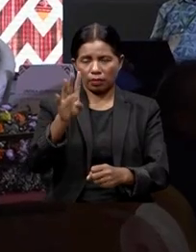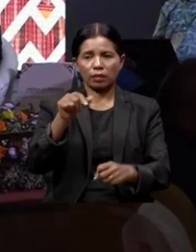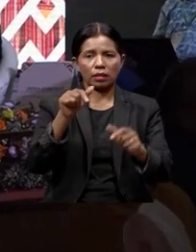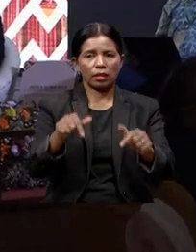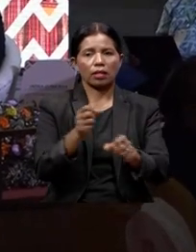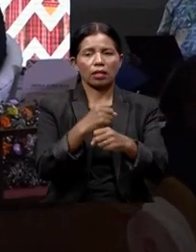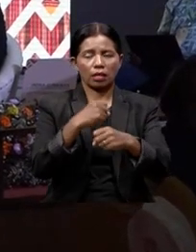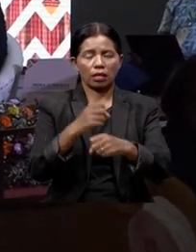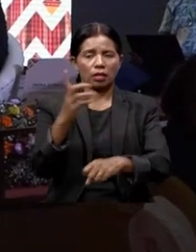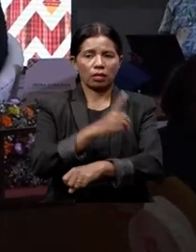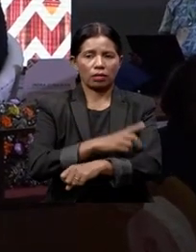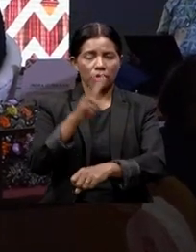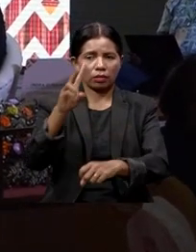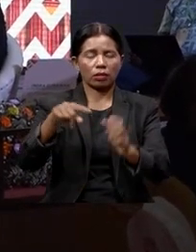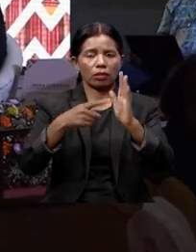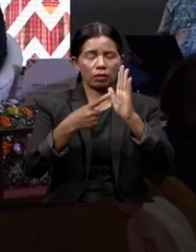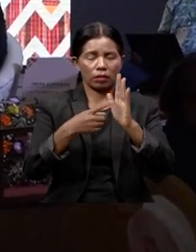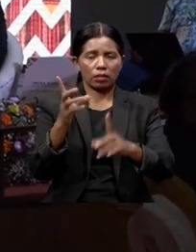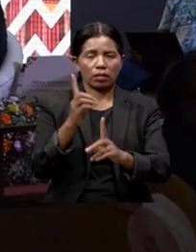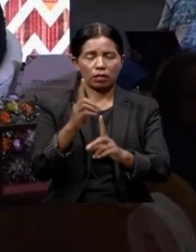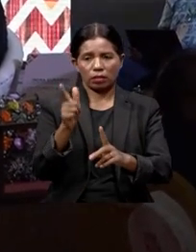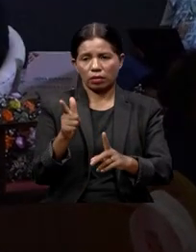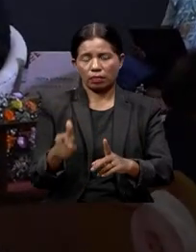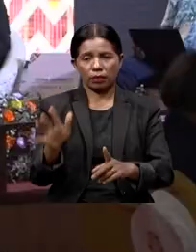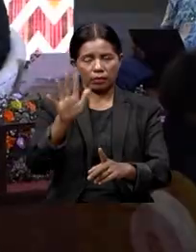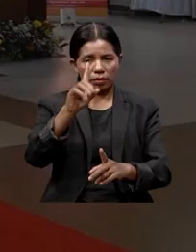halau durante loron rua hahuhu si loron rua nulo